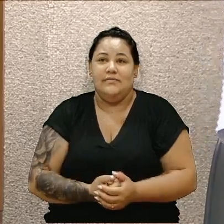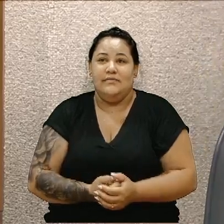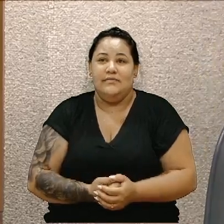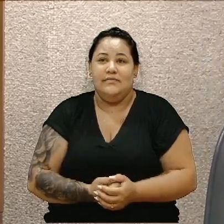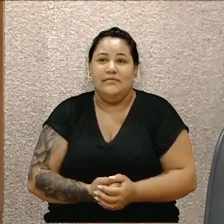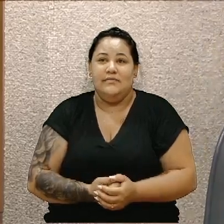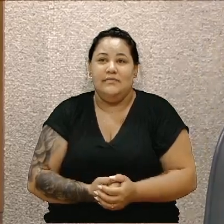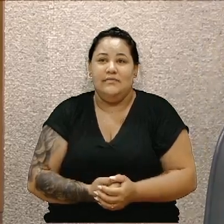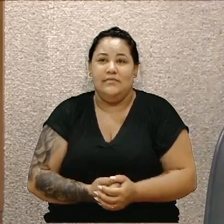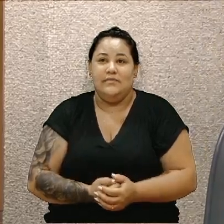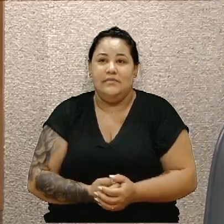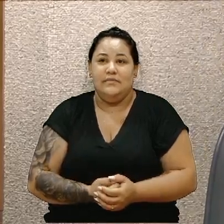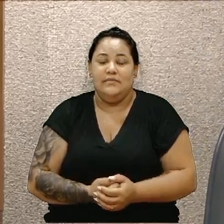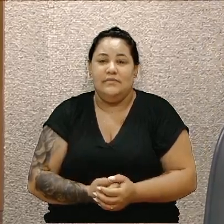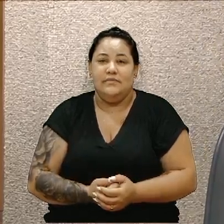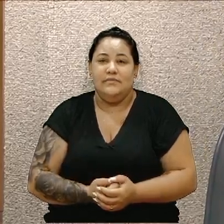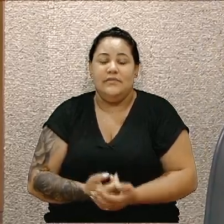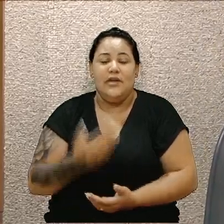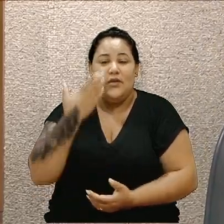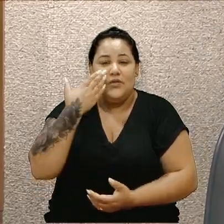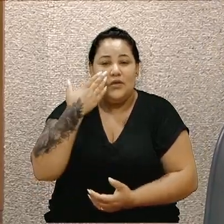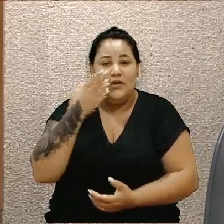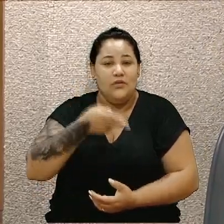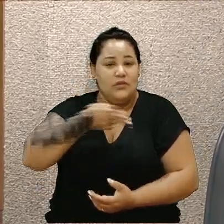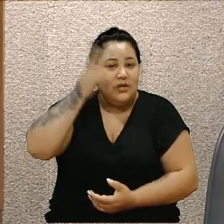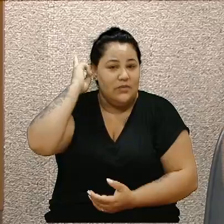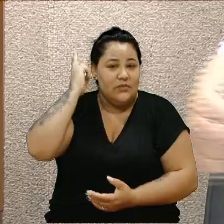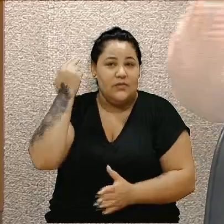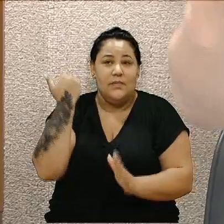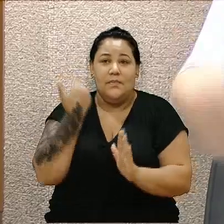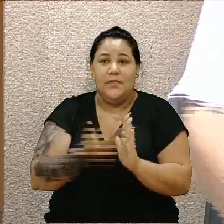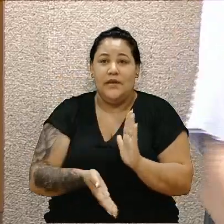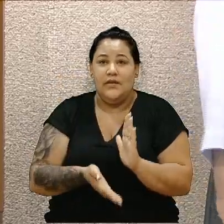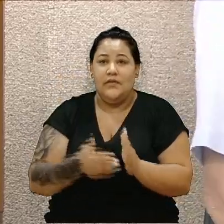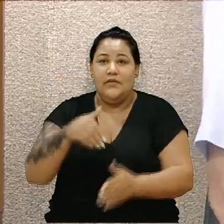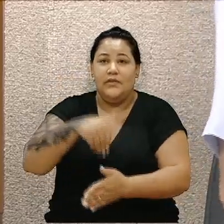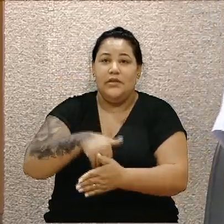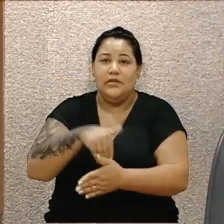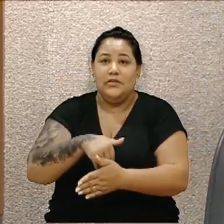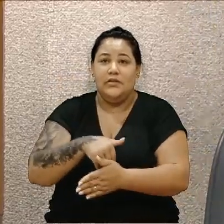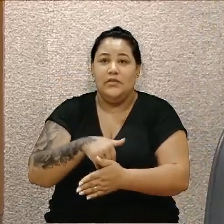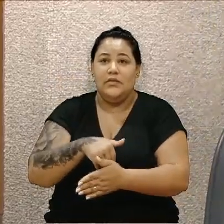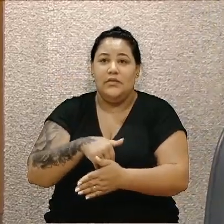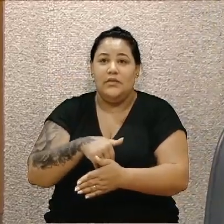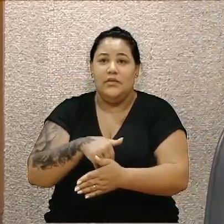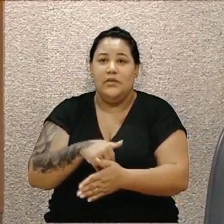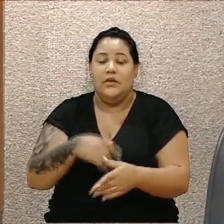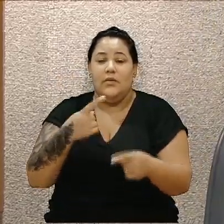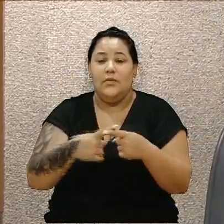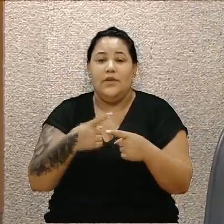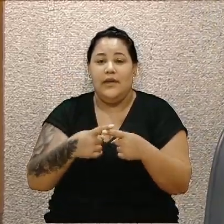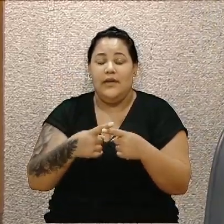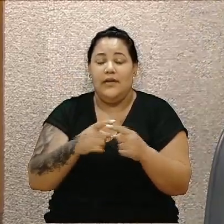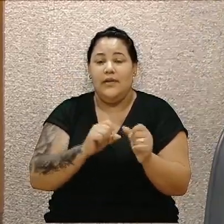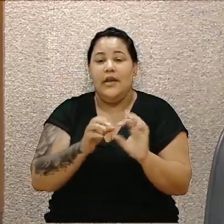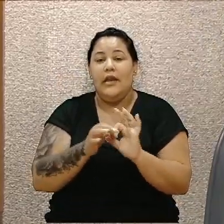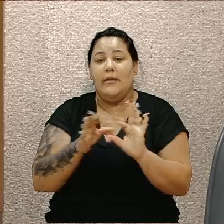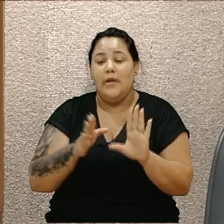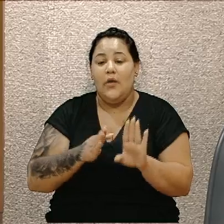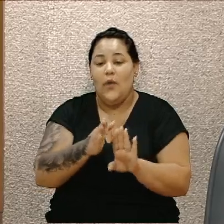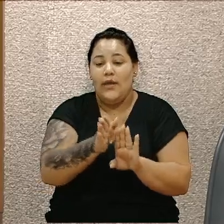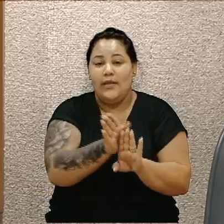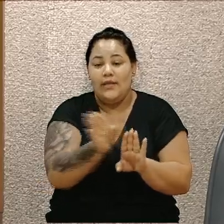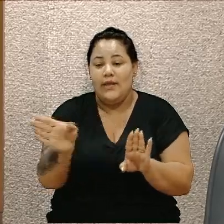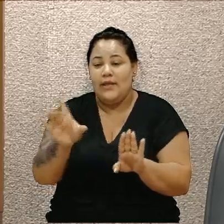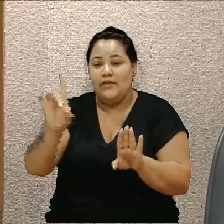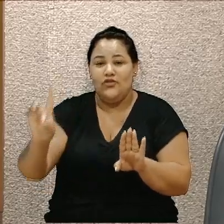existe. Eu sei que o Nespolo perdeu a eleição para o Daniel Guerra por conta da tal da conversão à direita, né? Conversão à direita,